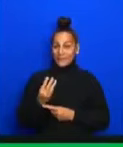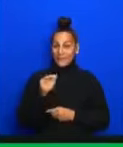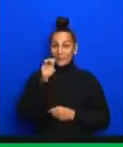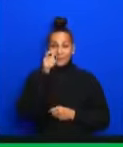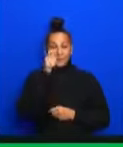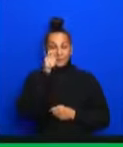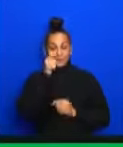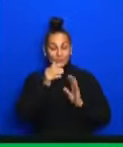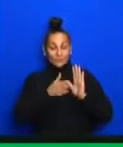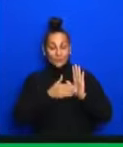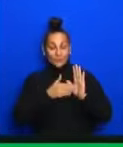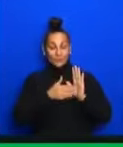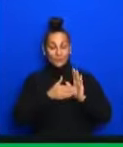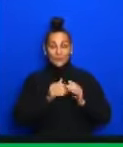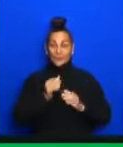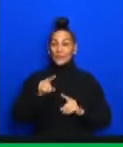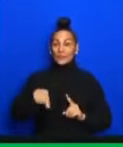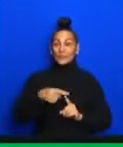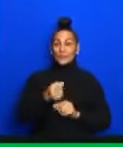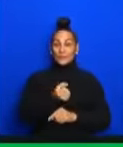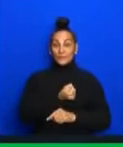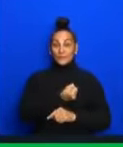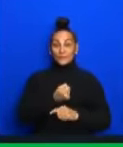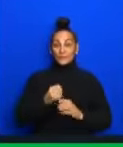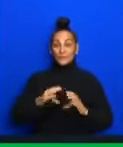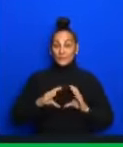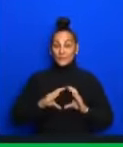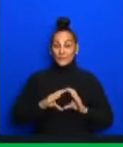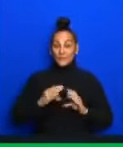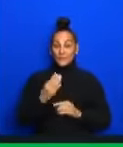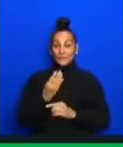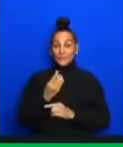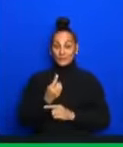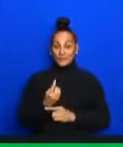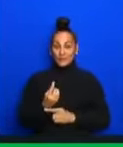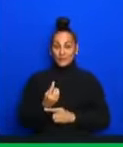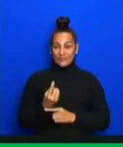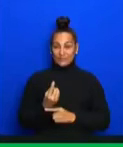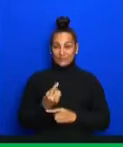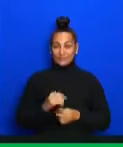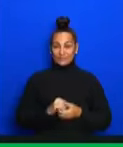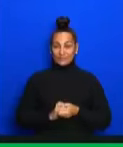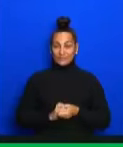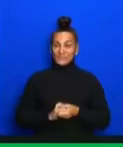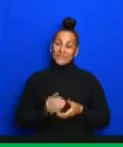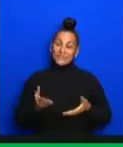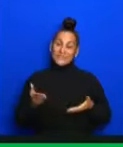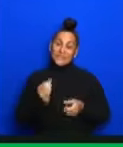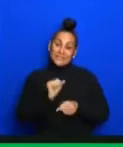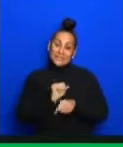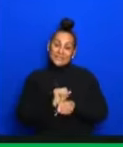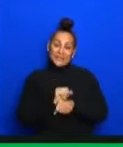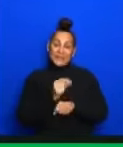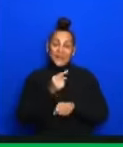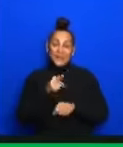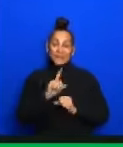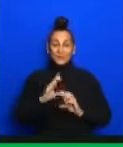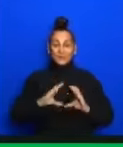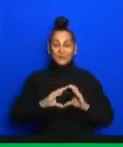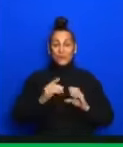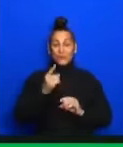Vai conferindo a sua aposta. Temos mais um. Número 41. E aguardando a